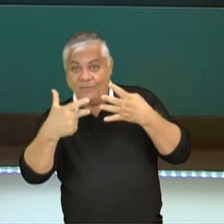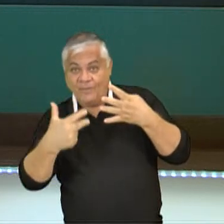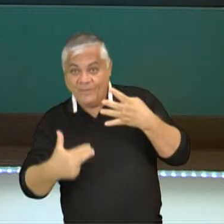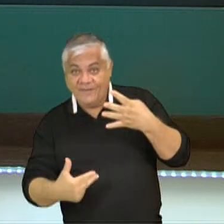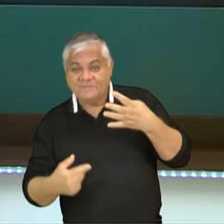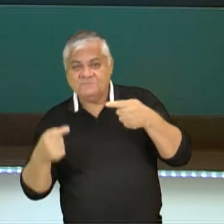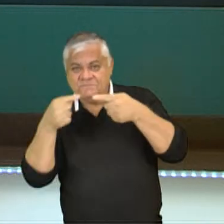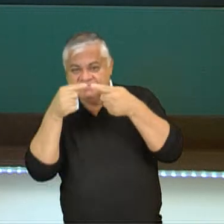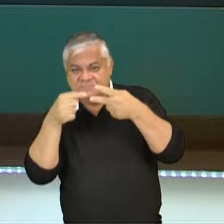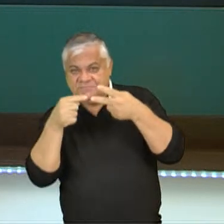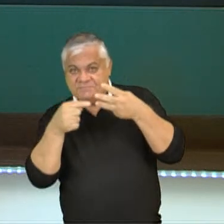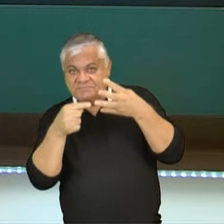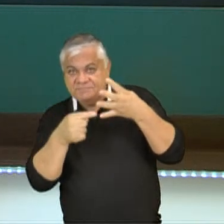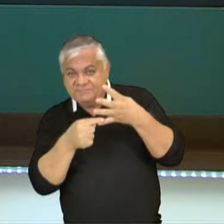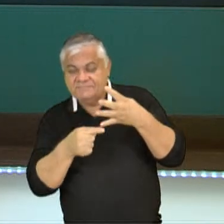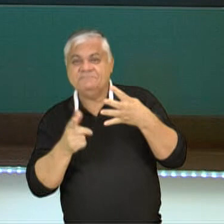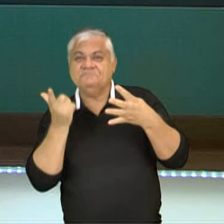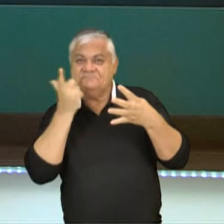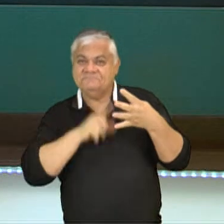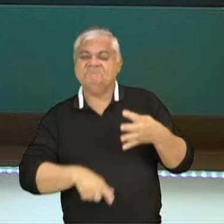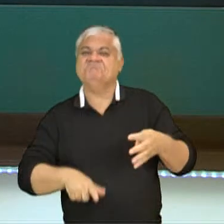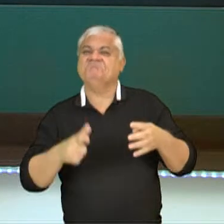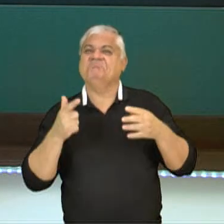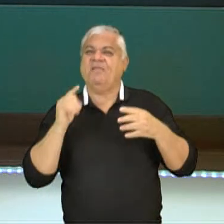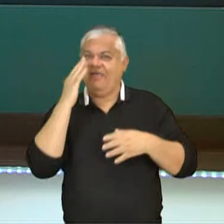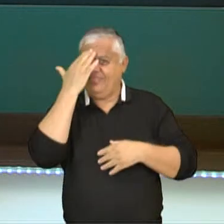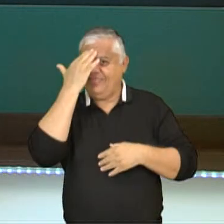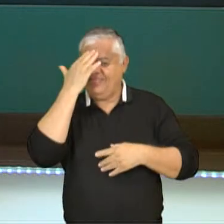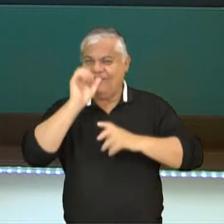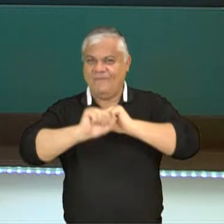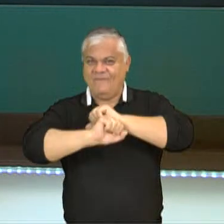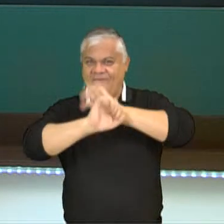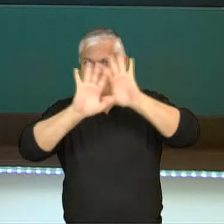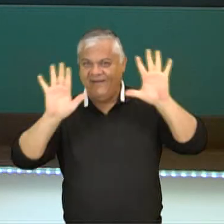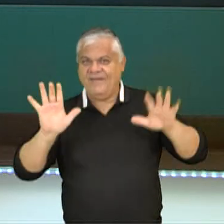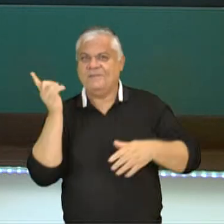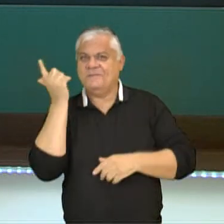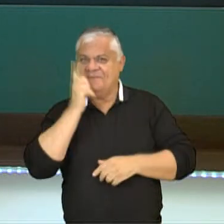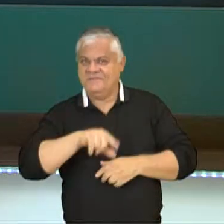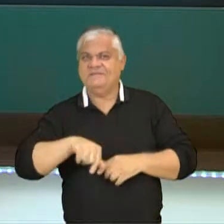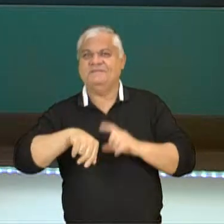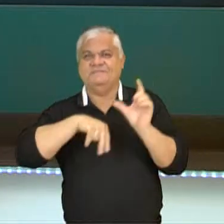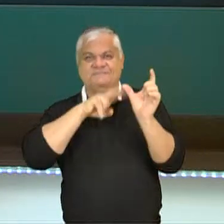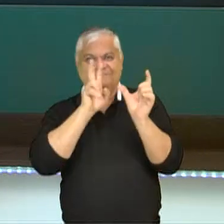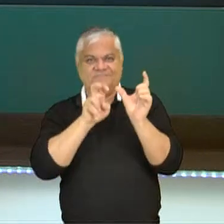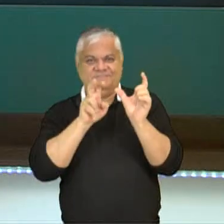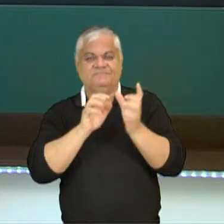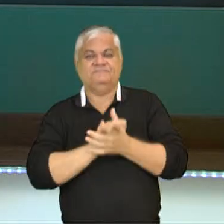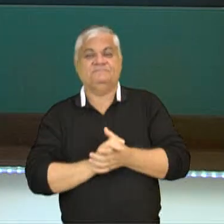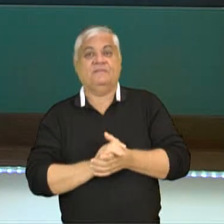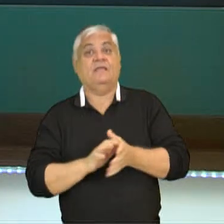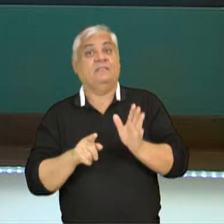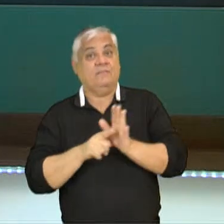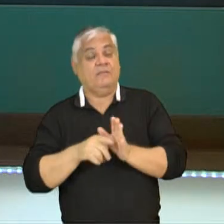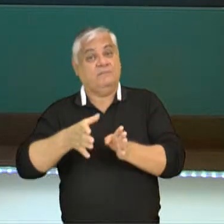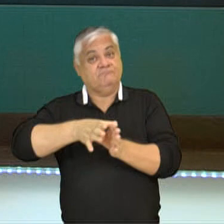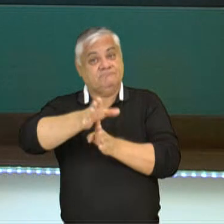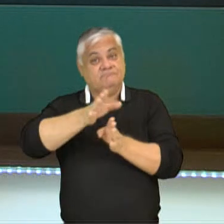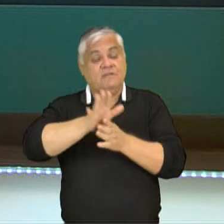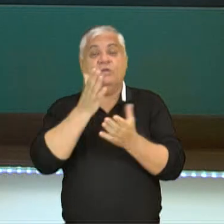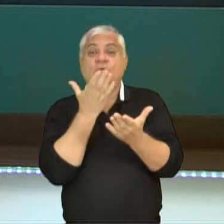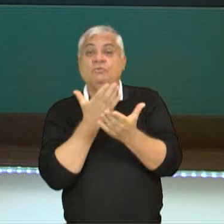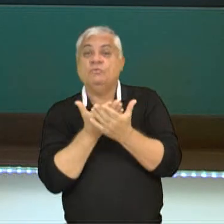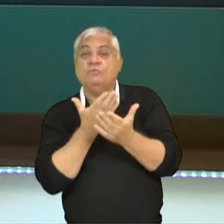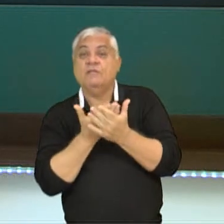nesse sentido, né, vocês com certeza estão conseguindo se apropriar dessa questão dos advérbios, tá? Também indico para vocês estudarem os advérbios, se